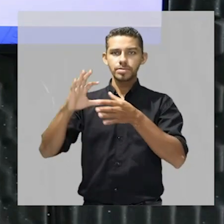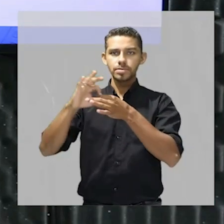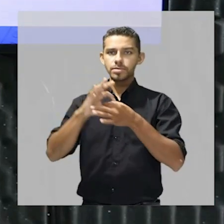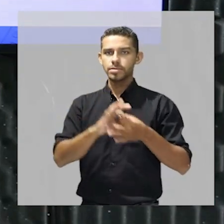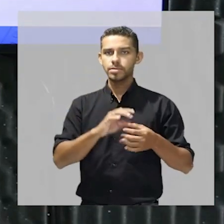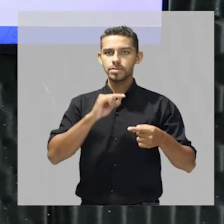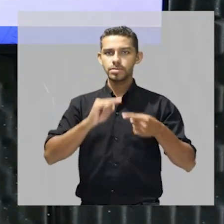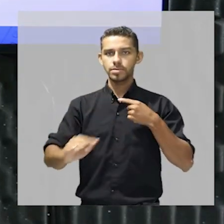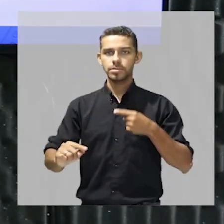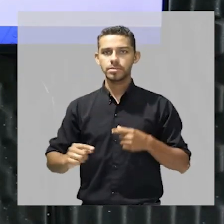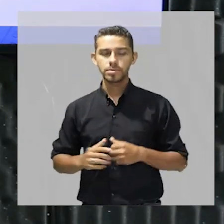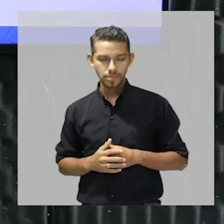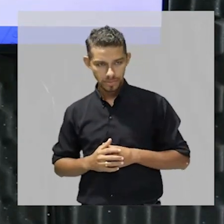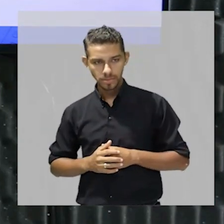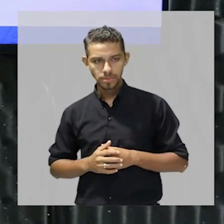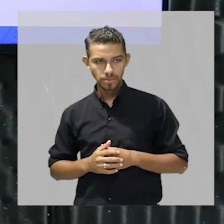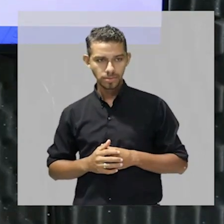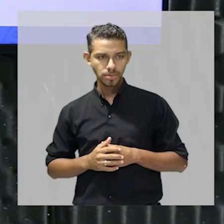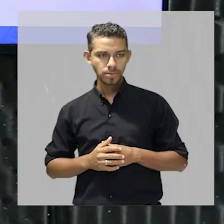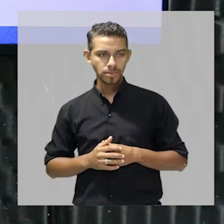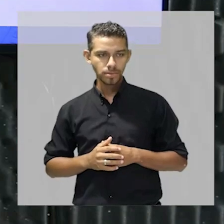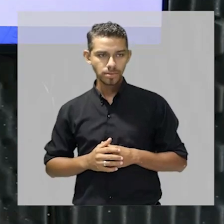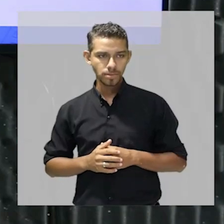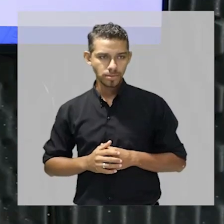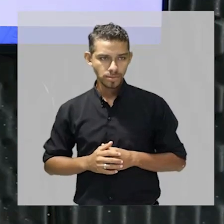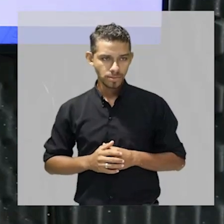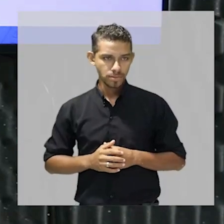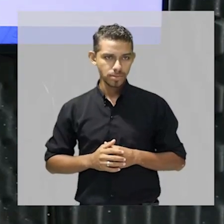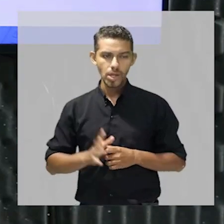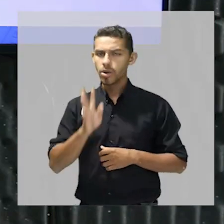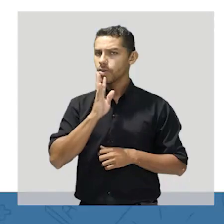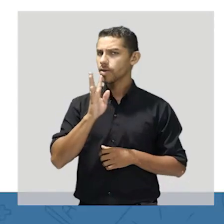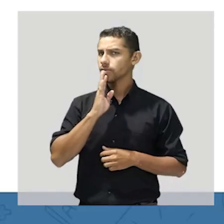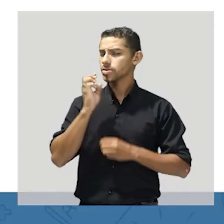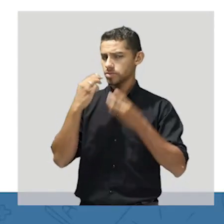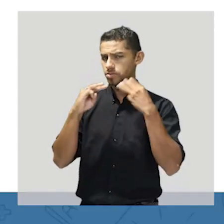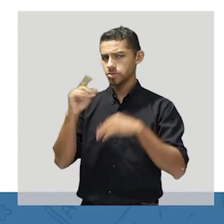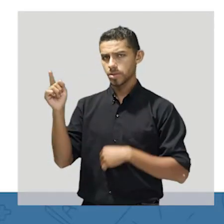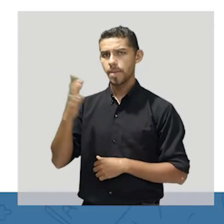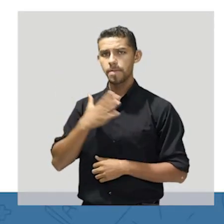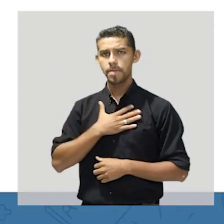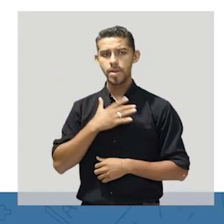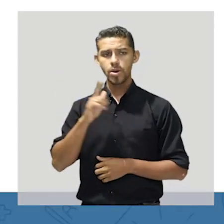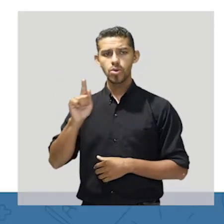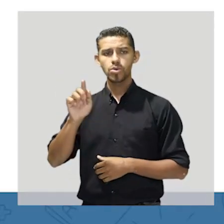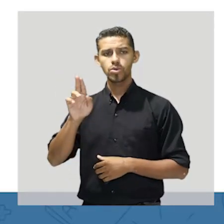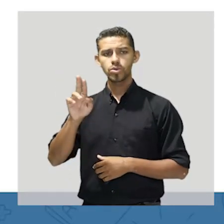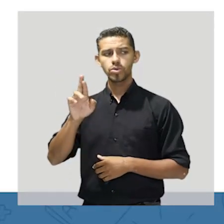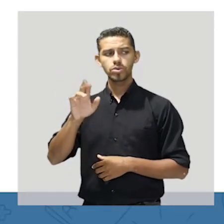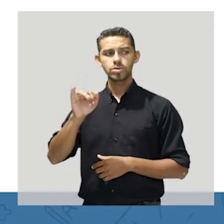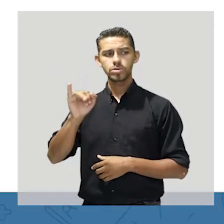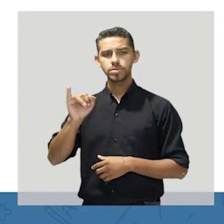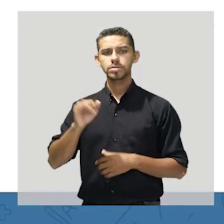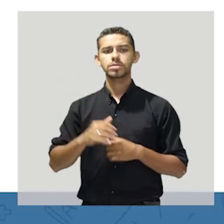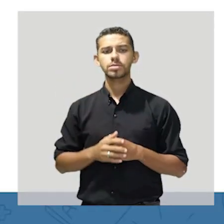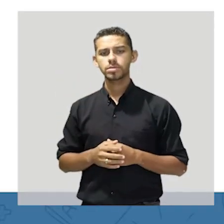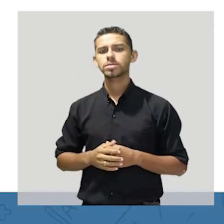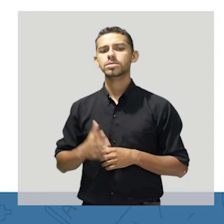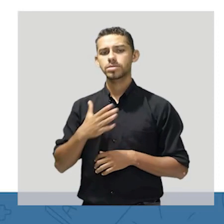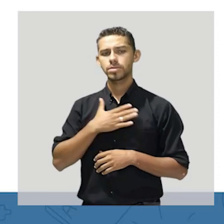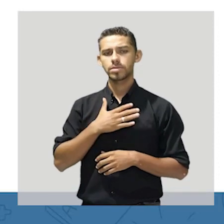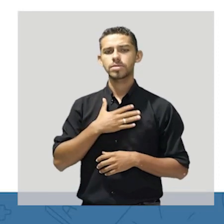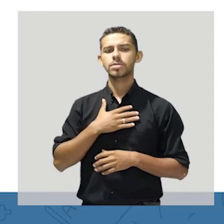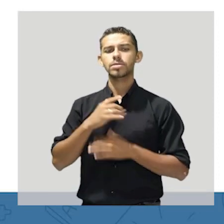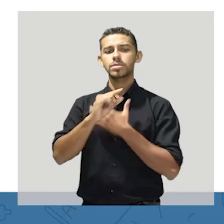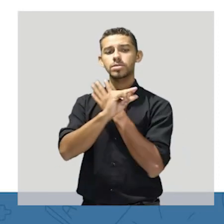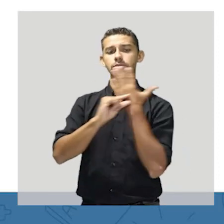concorda comigo olha só Você conhece essa música Meu Guri Então essa música O Meu